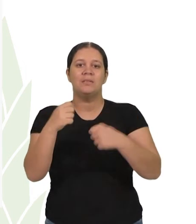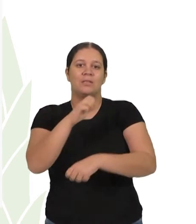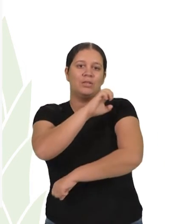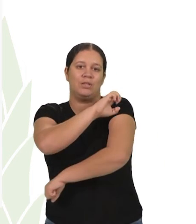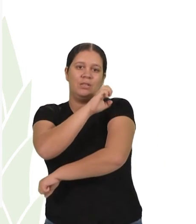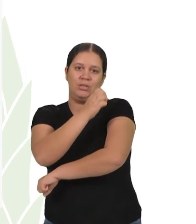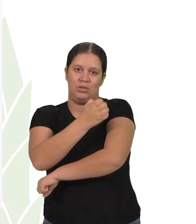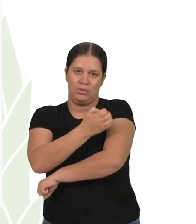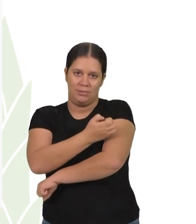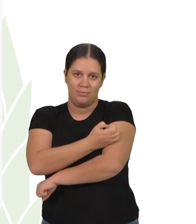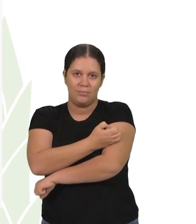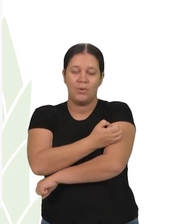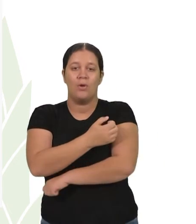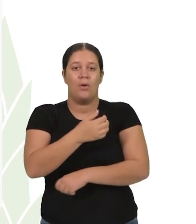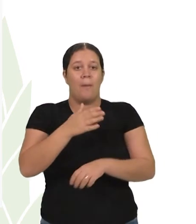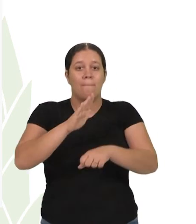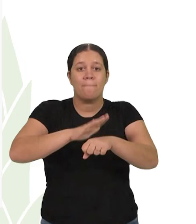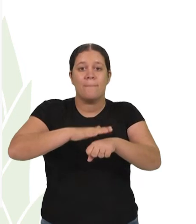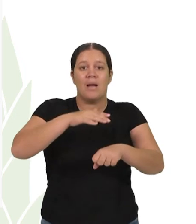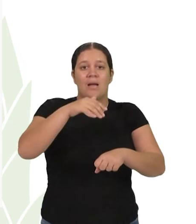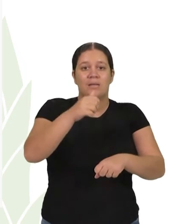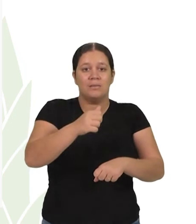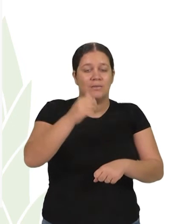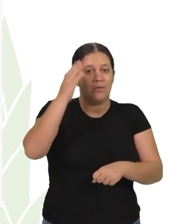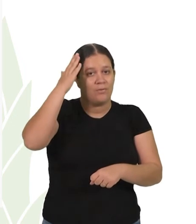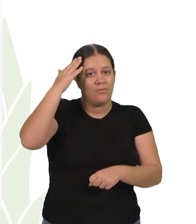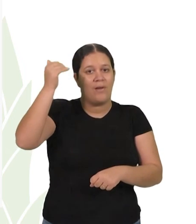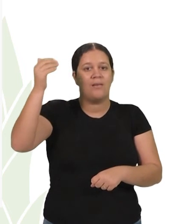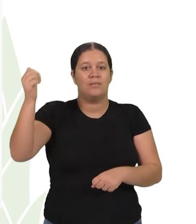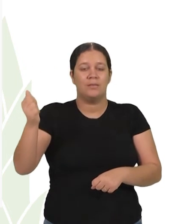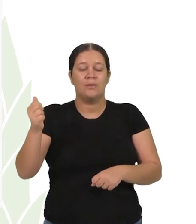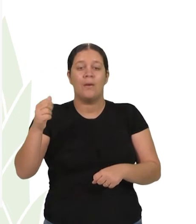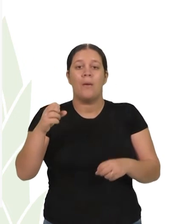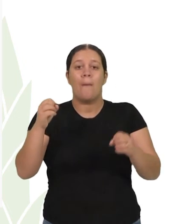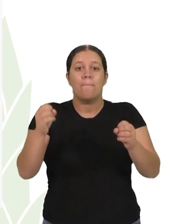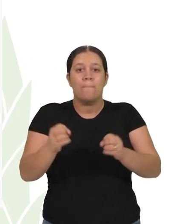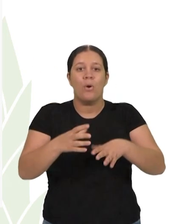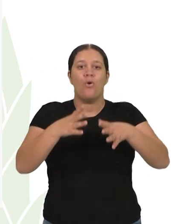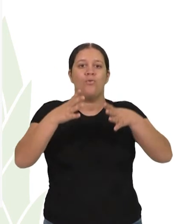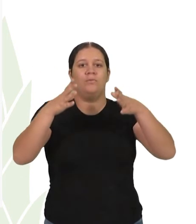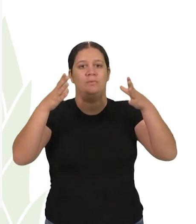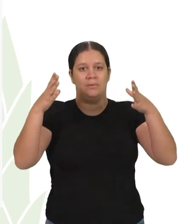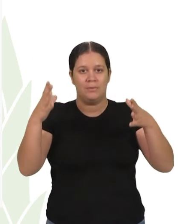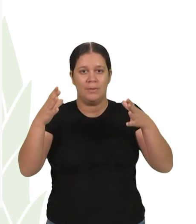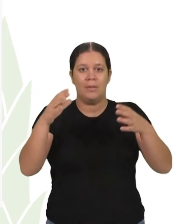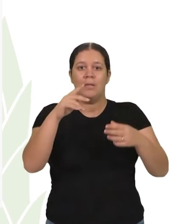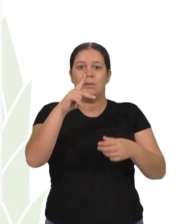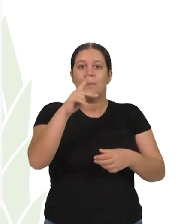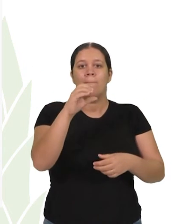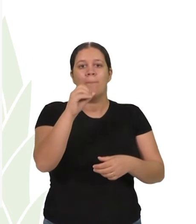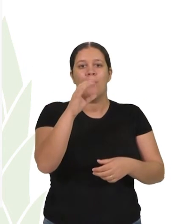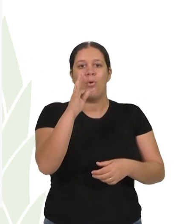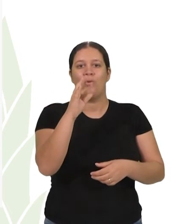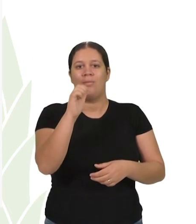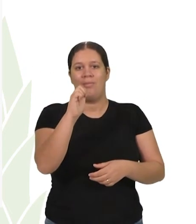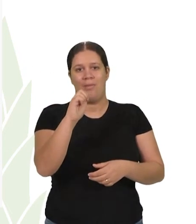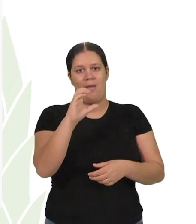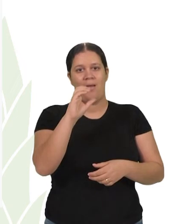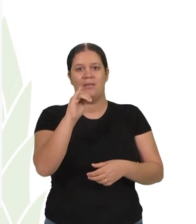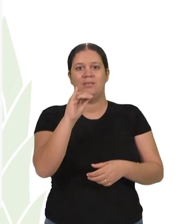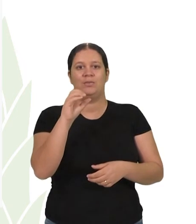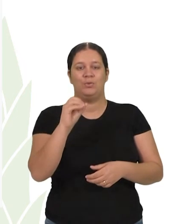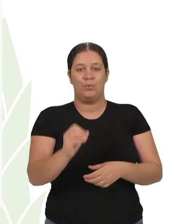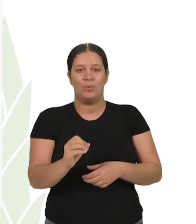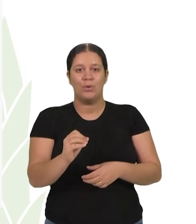energia, tá? Então, mais famosa talvez seja a bomba de sódio e potássio, é um transporte ativo justamente por